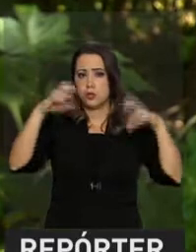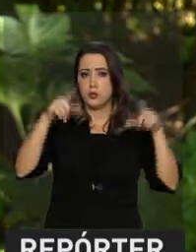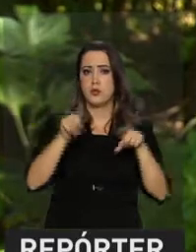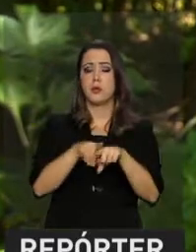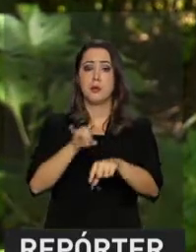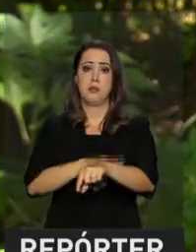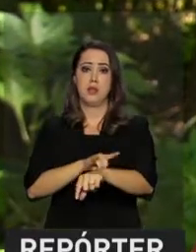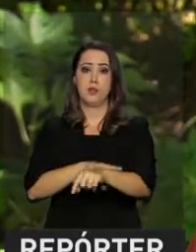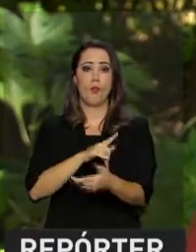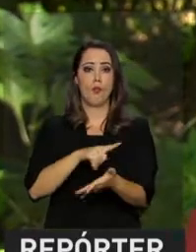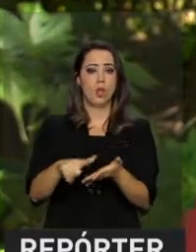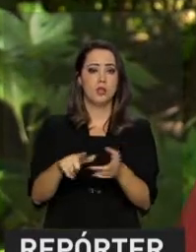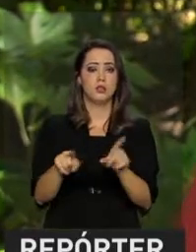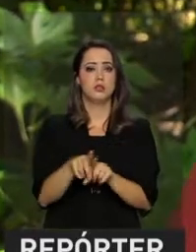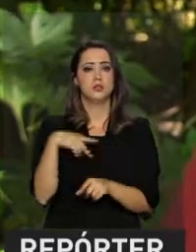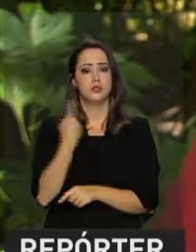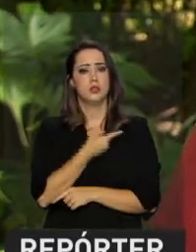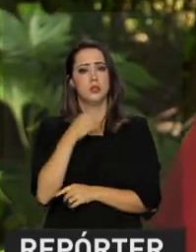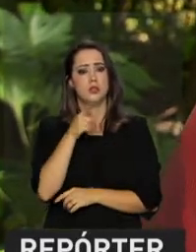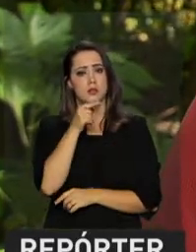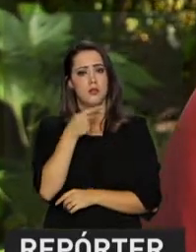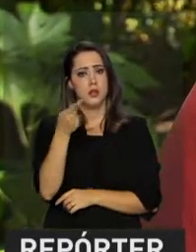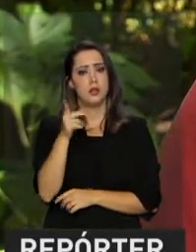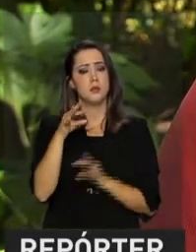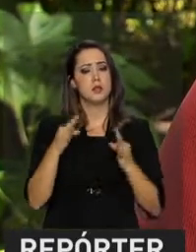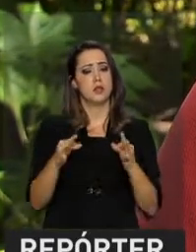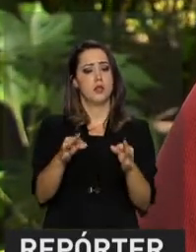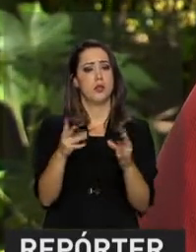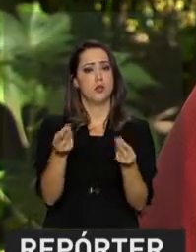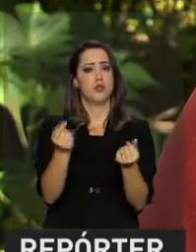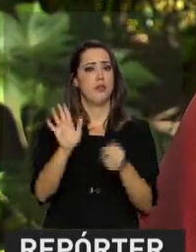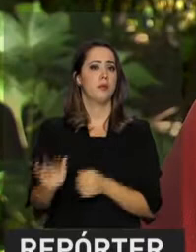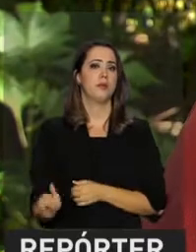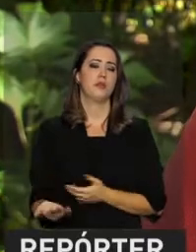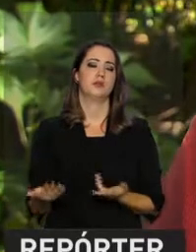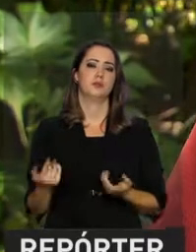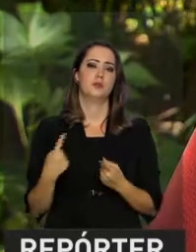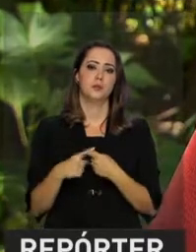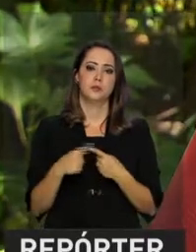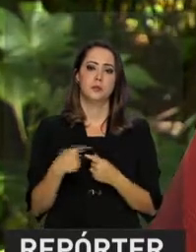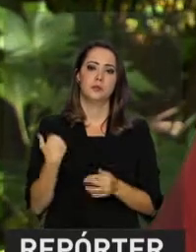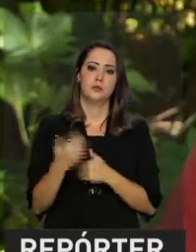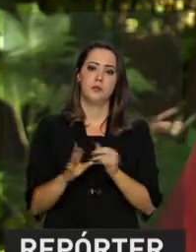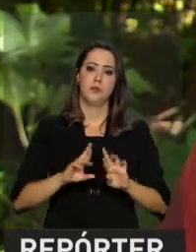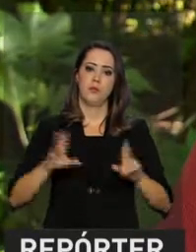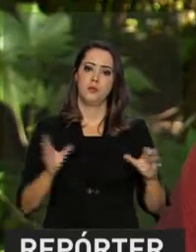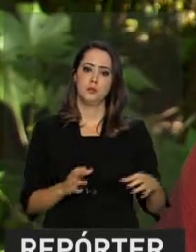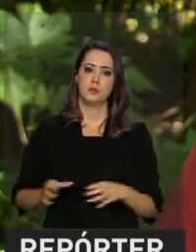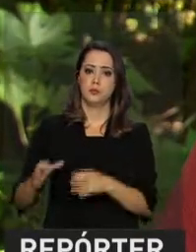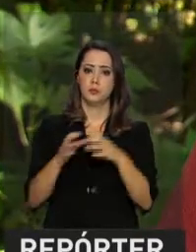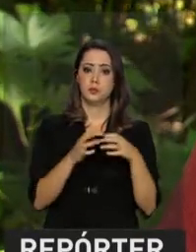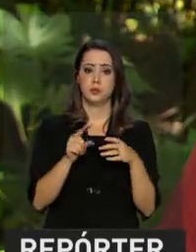também é o que nós chamamos de tecnologia sustentável de baixo custo onde várias instituições e